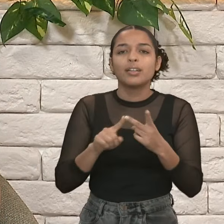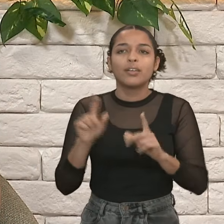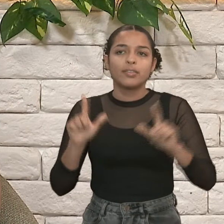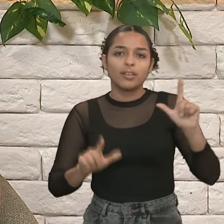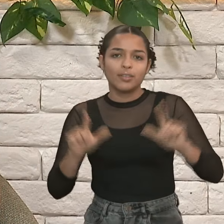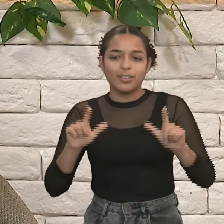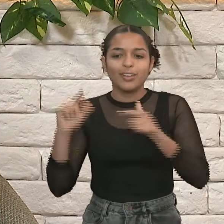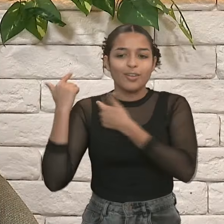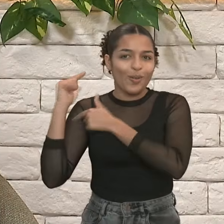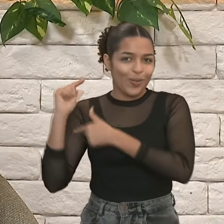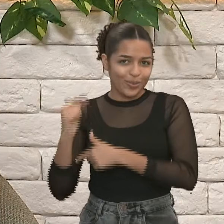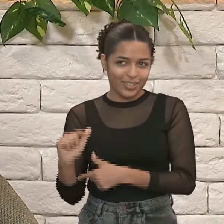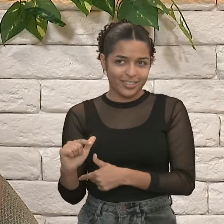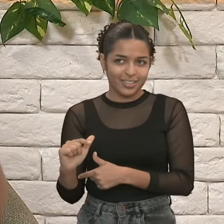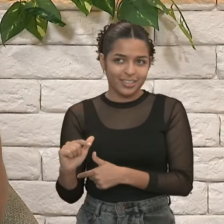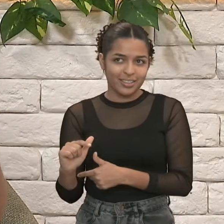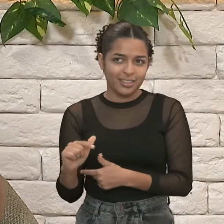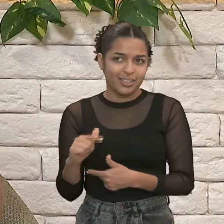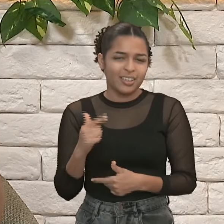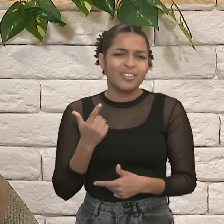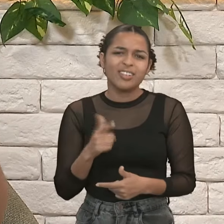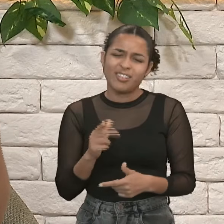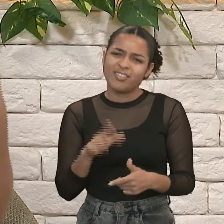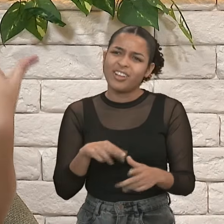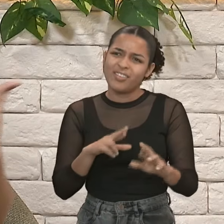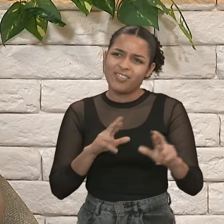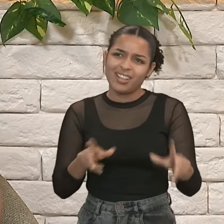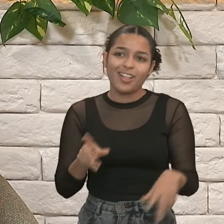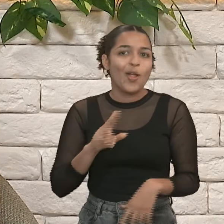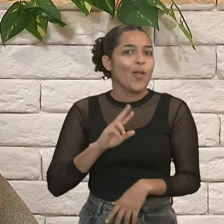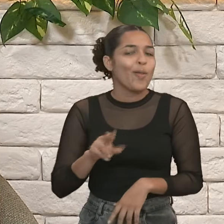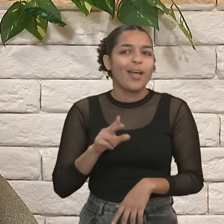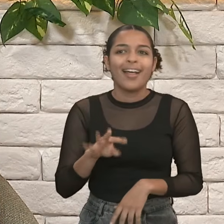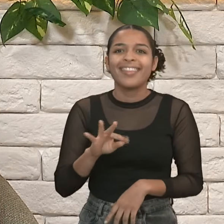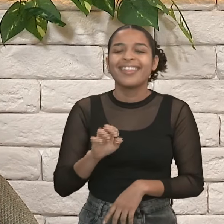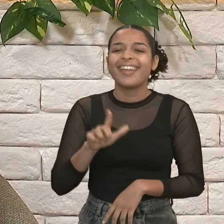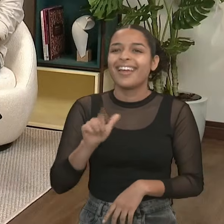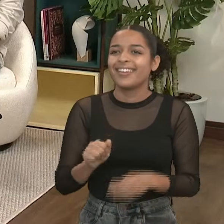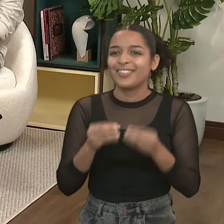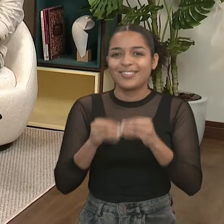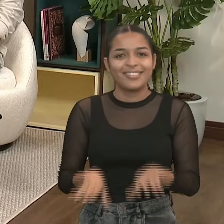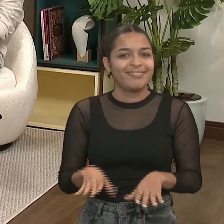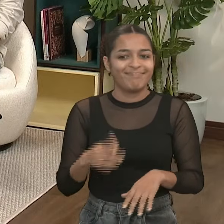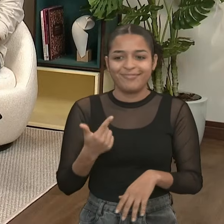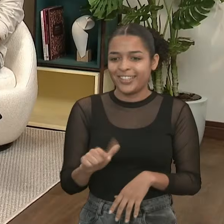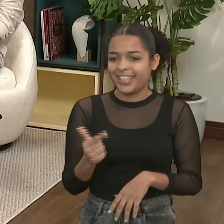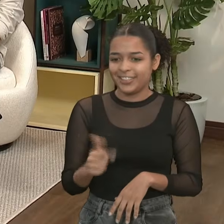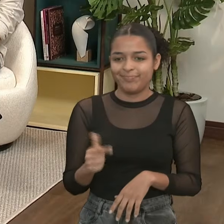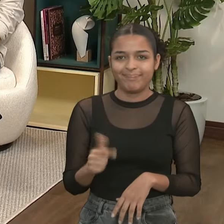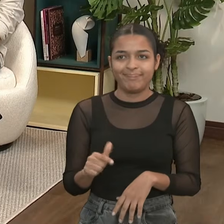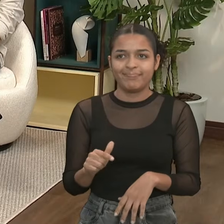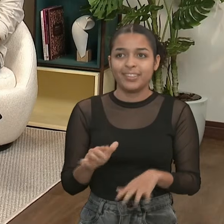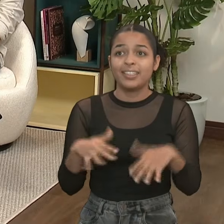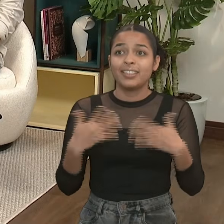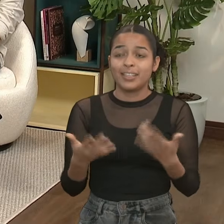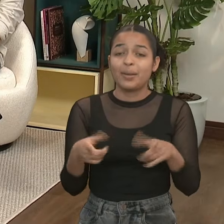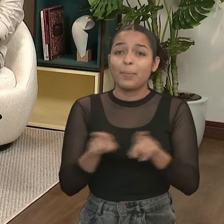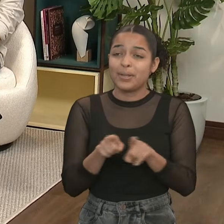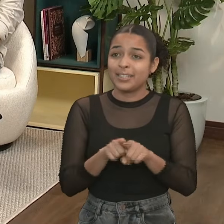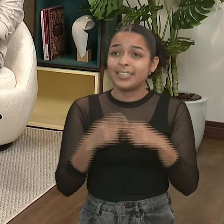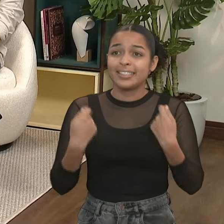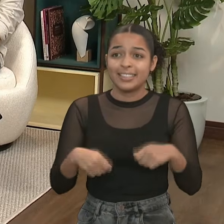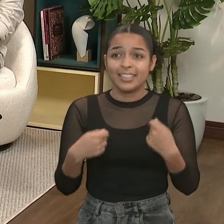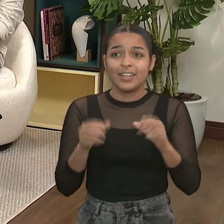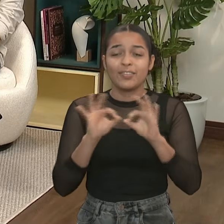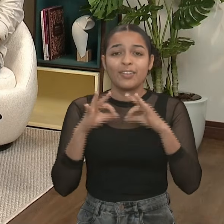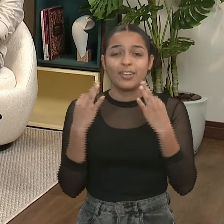programas, canais abertos, também não. Então, mas isso com supervisão também, né? Com supervisão. Então, sempre que a gente está